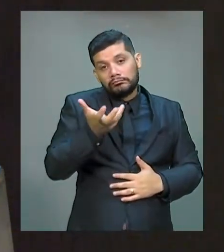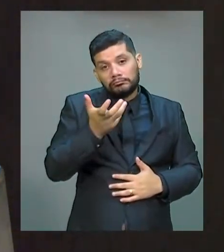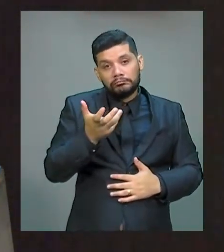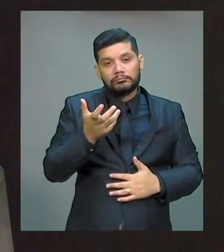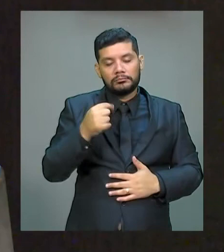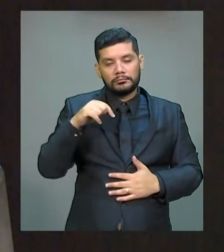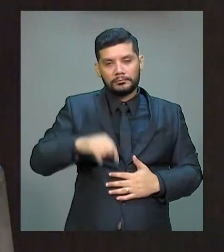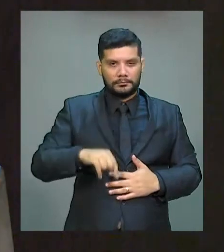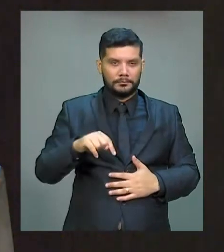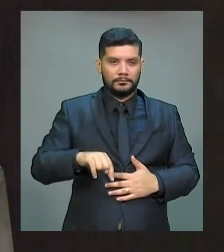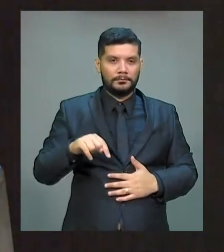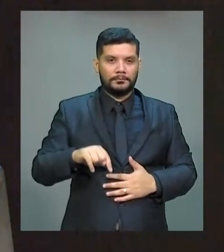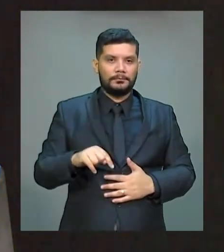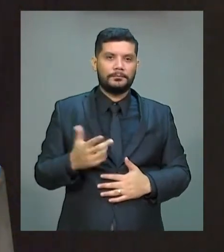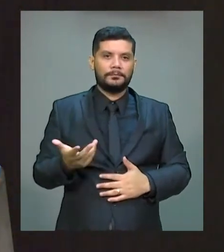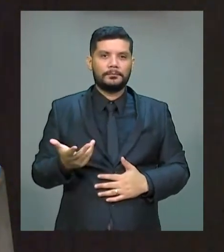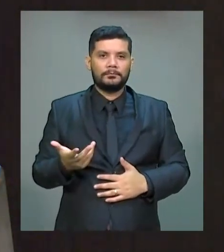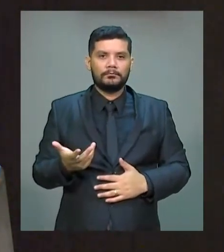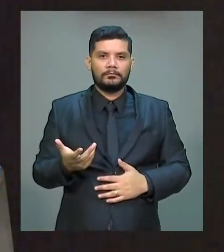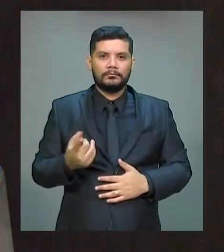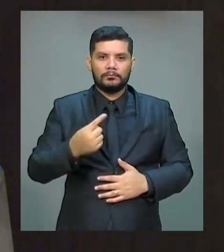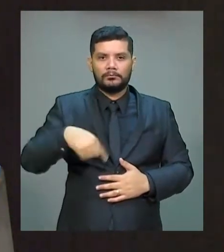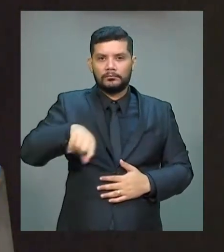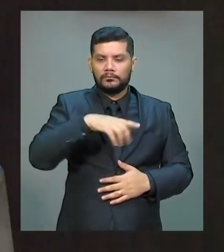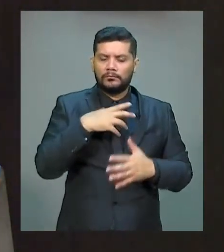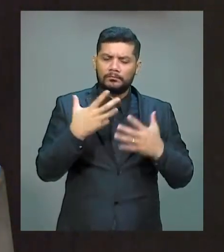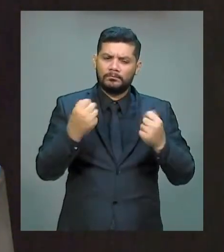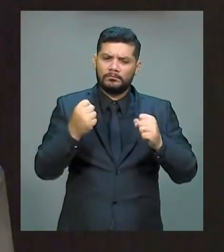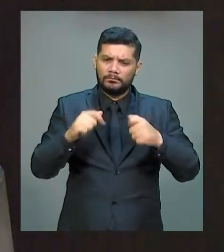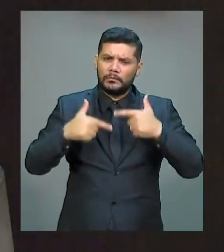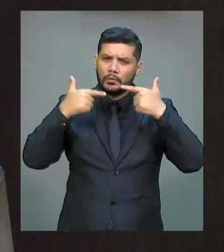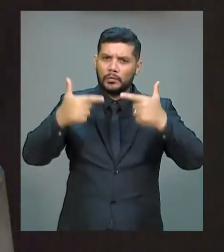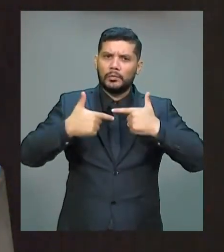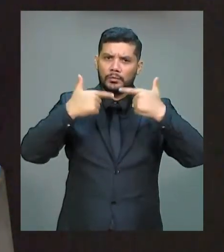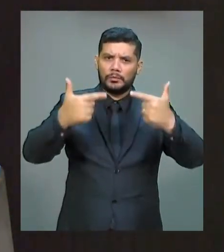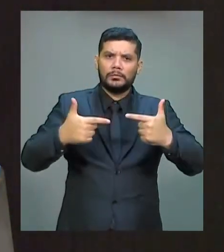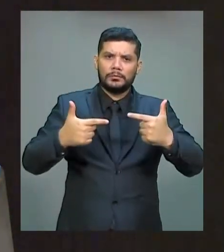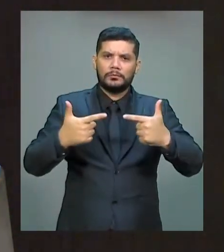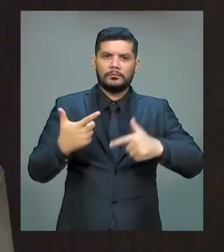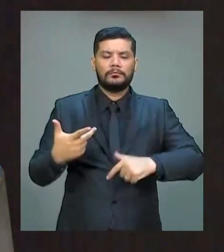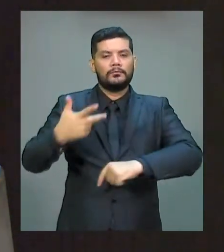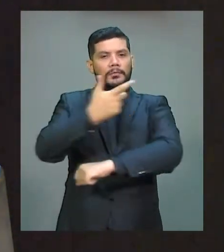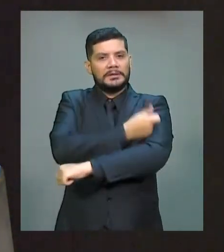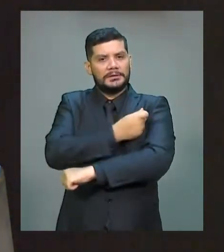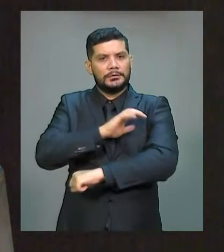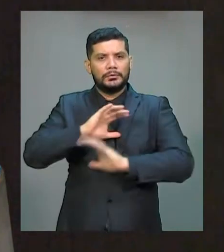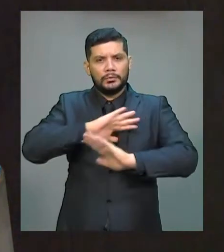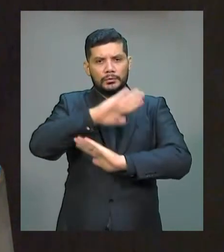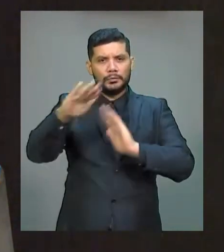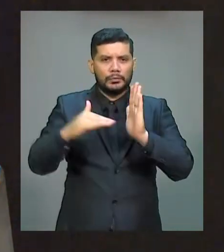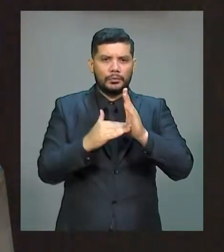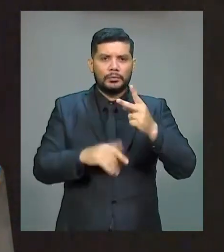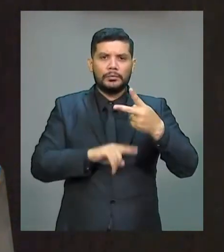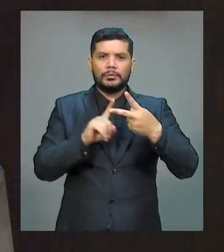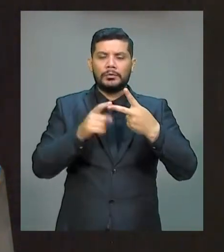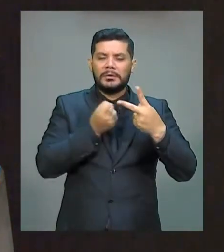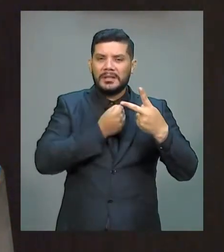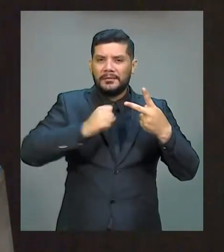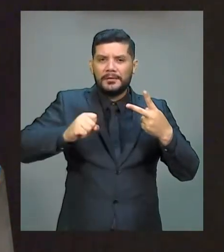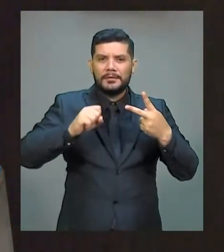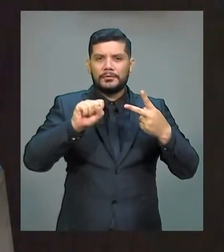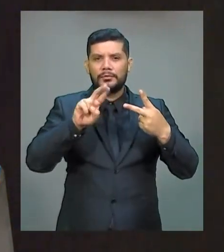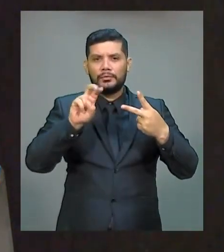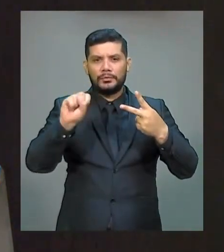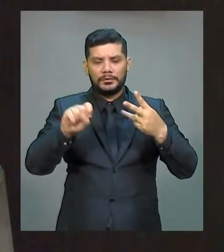casa assumisse esta bandeira. Vacina para todos, defender o SUS e renda básica